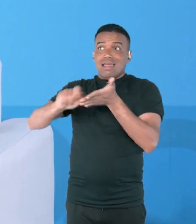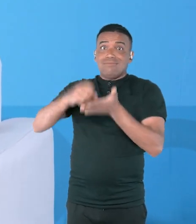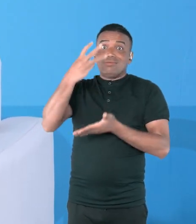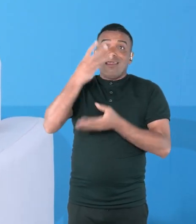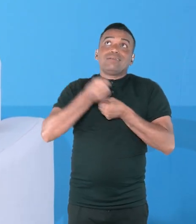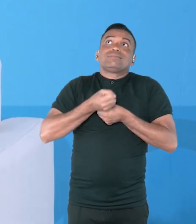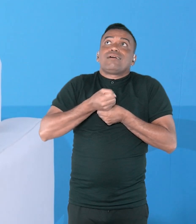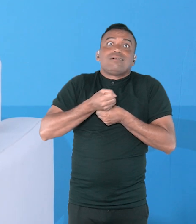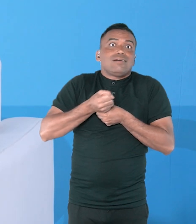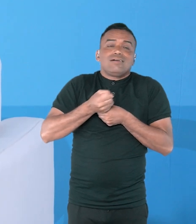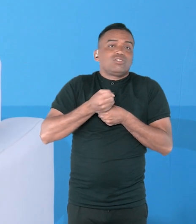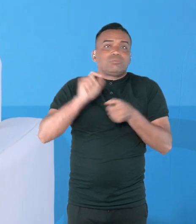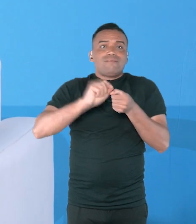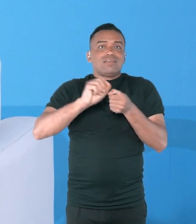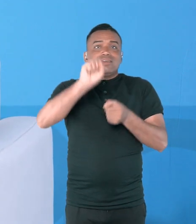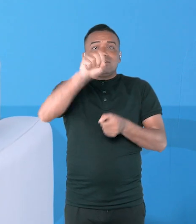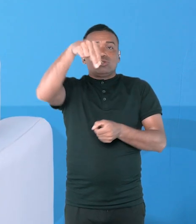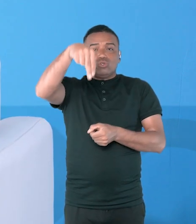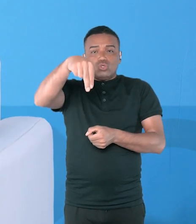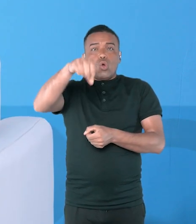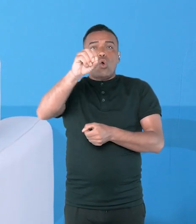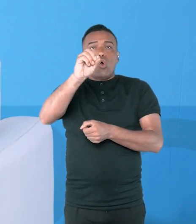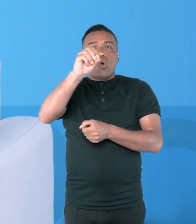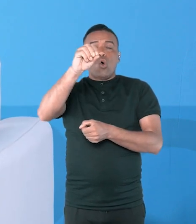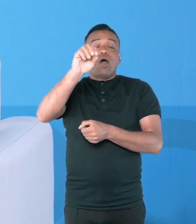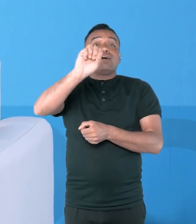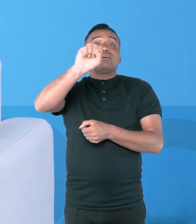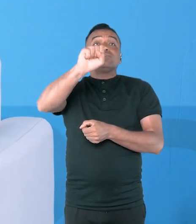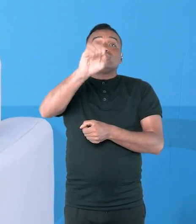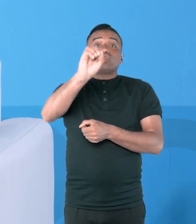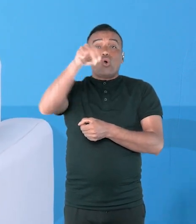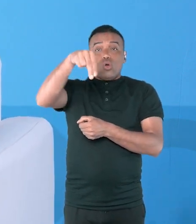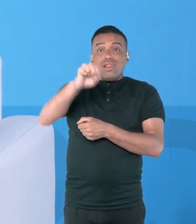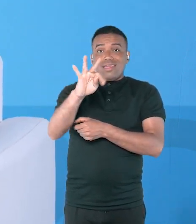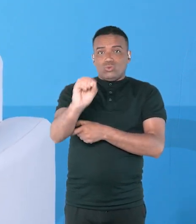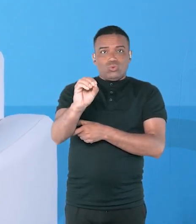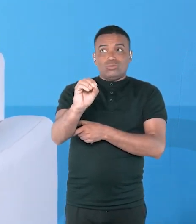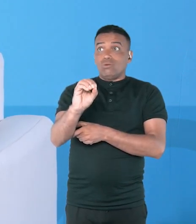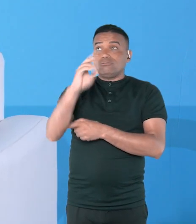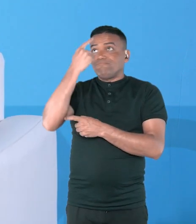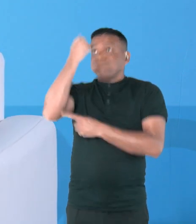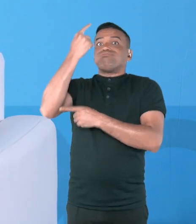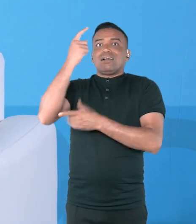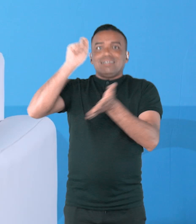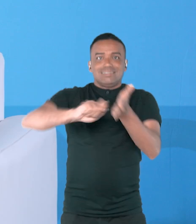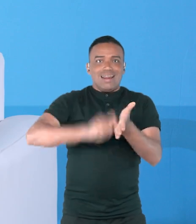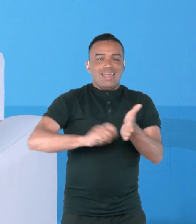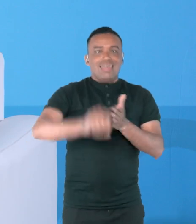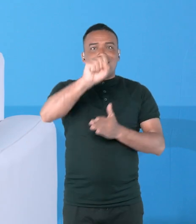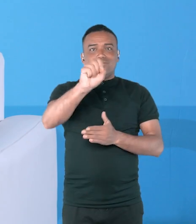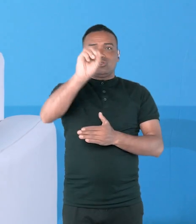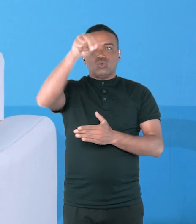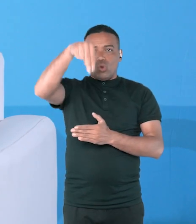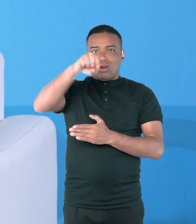ali 3 anos para fazer um soneto. Né? Ele tem um rompante e faz um soneto, né? Não é mais ou menos